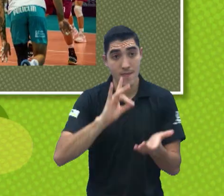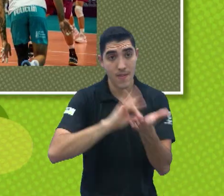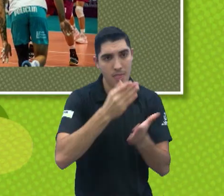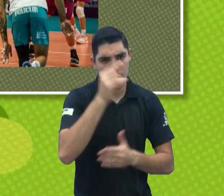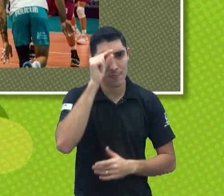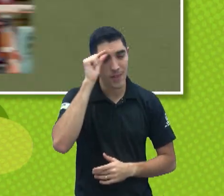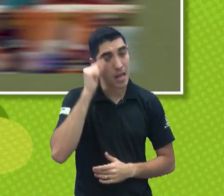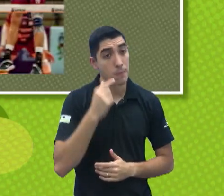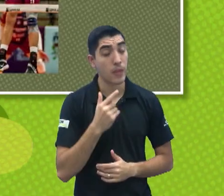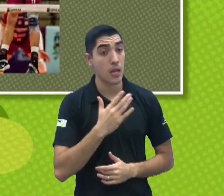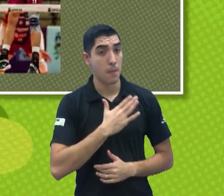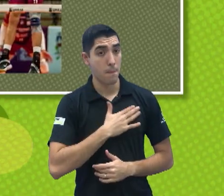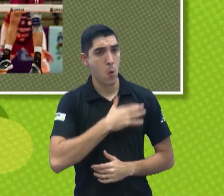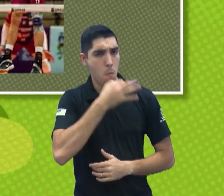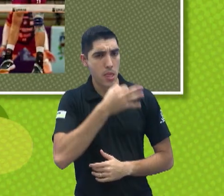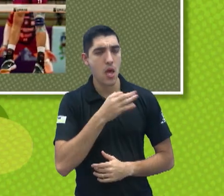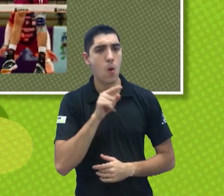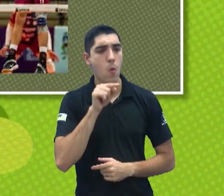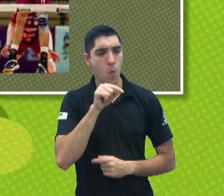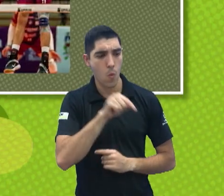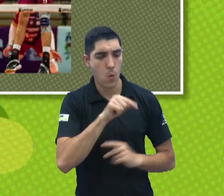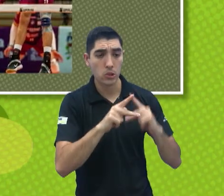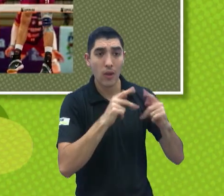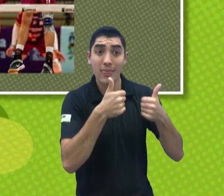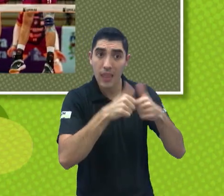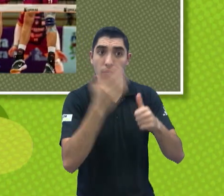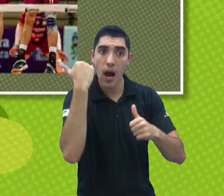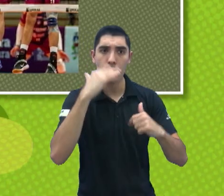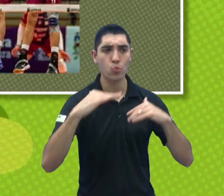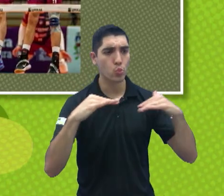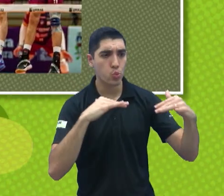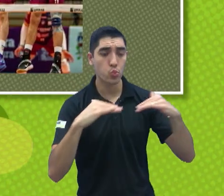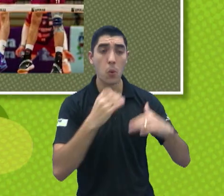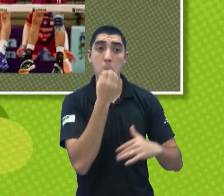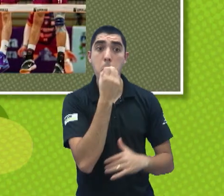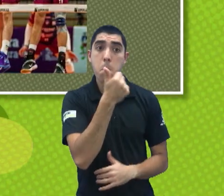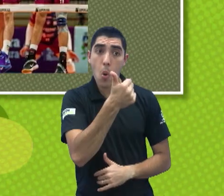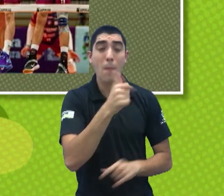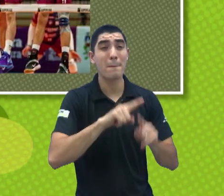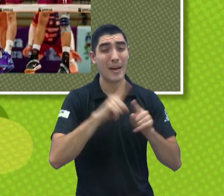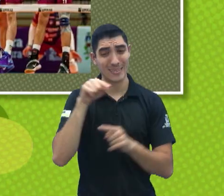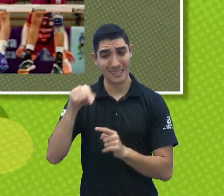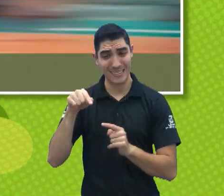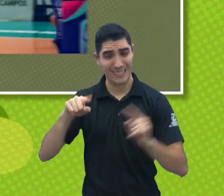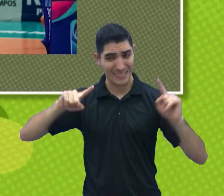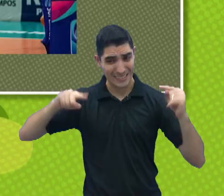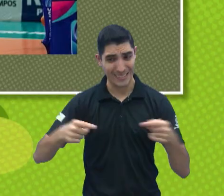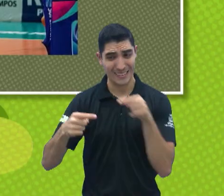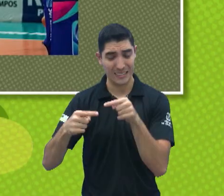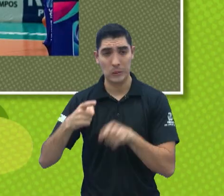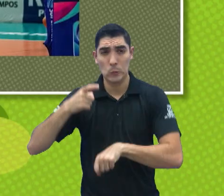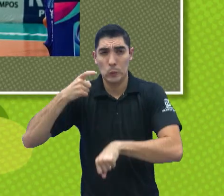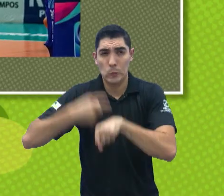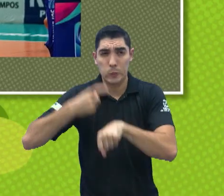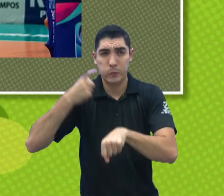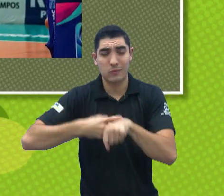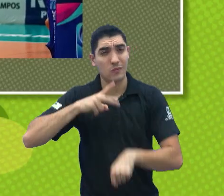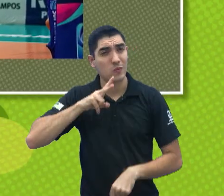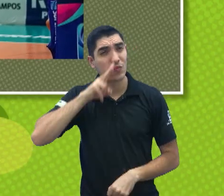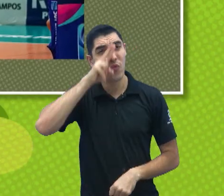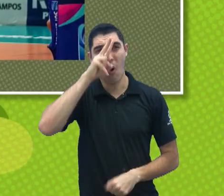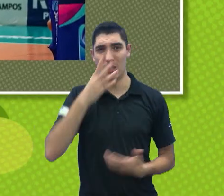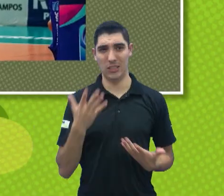vinha construindo boas partidas, mas contra adversários extremamente fortes, e isso impossibilitava o time